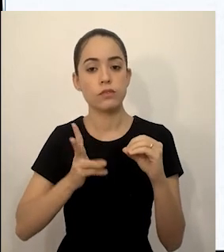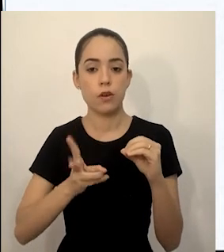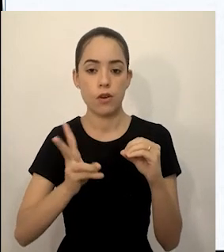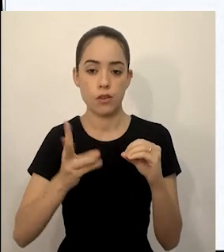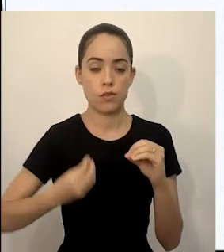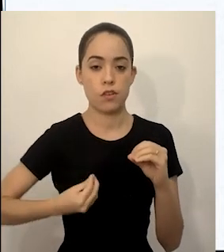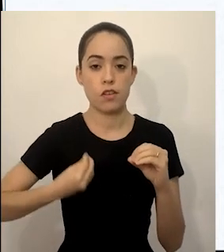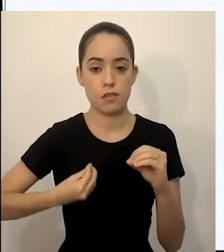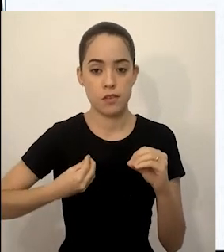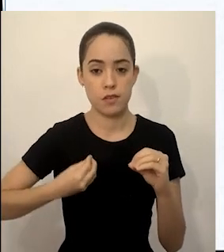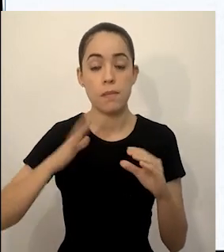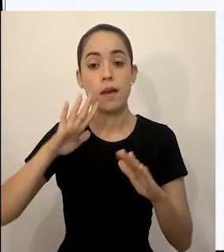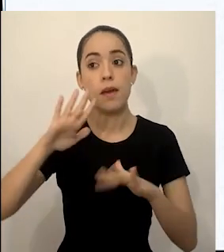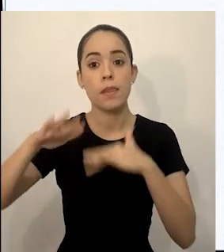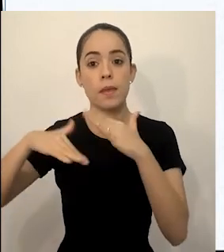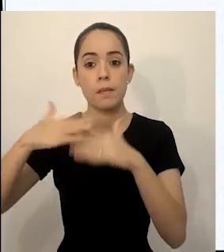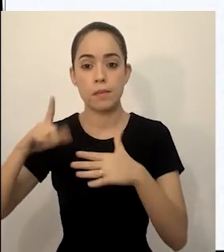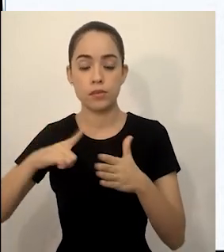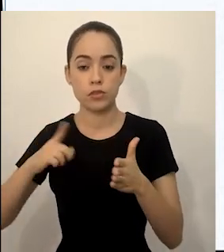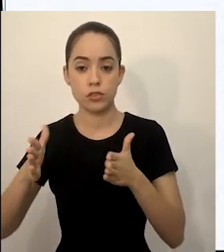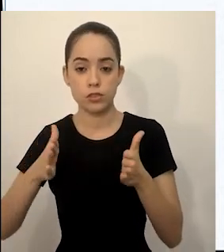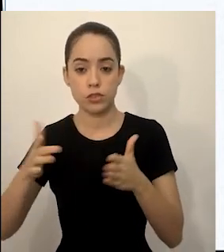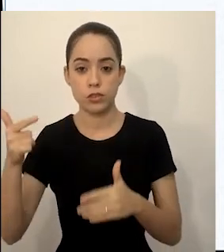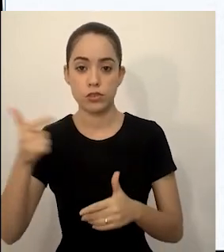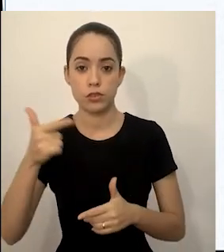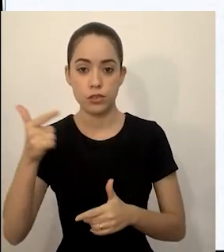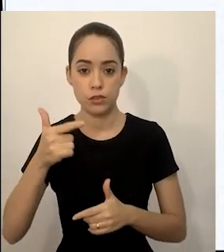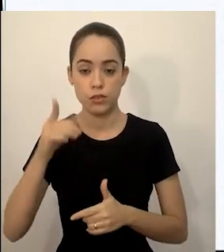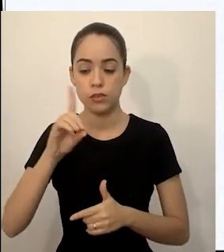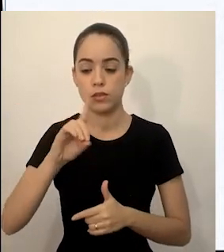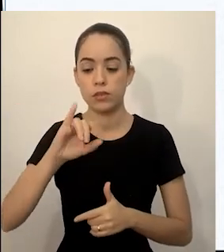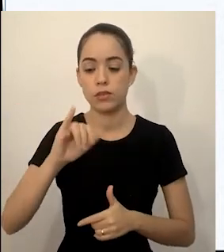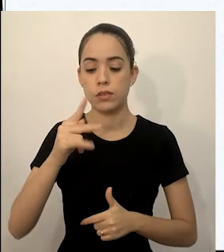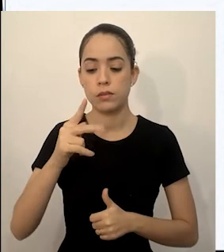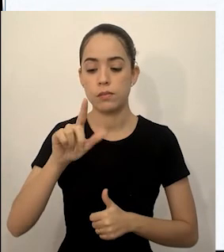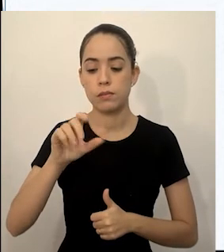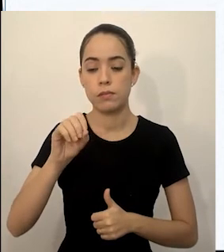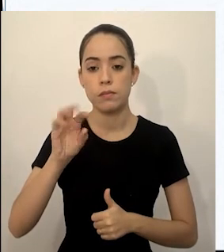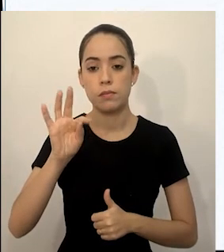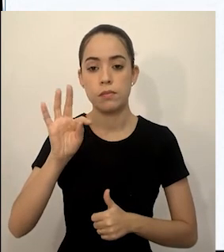permanecem bloqueadas no estágio de diplóteno,